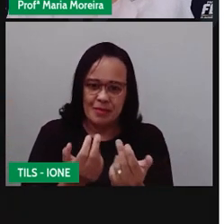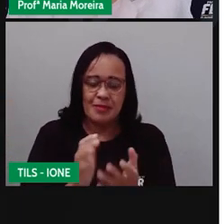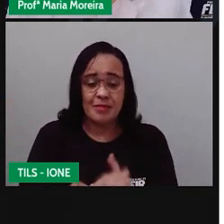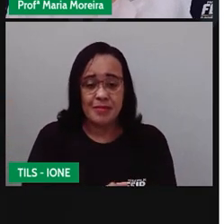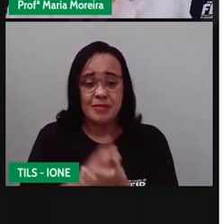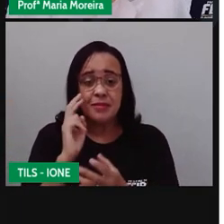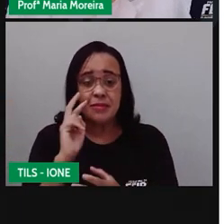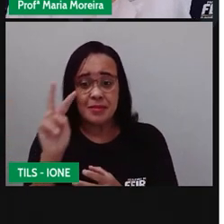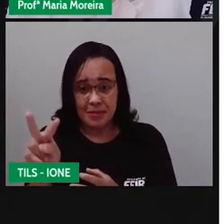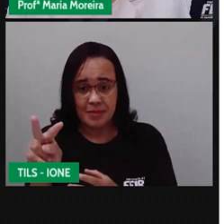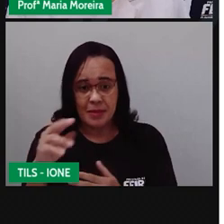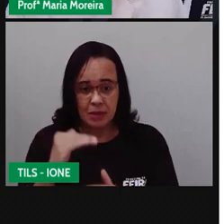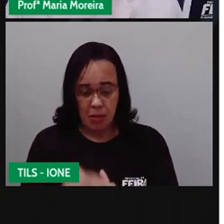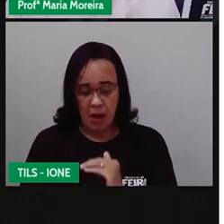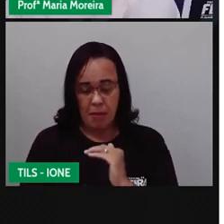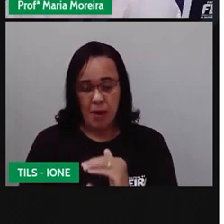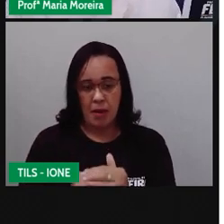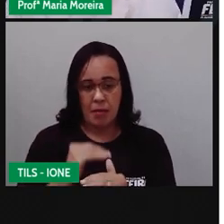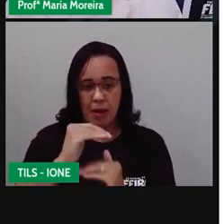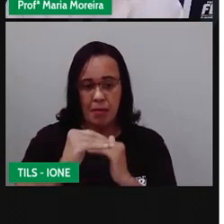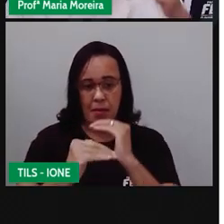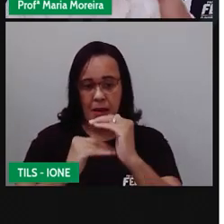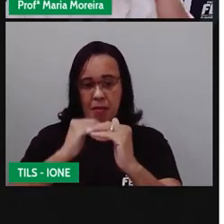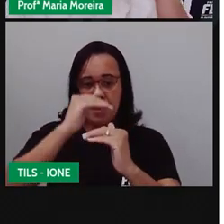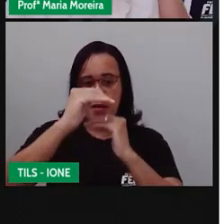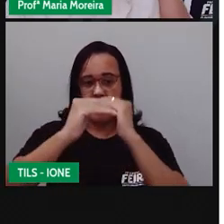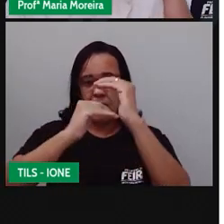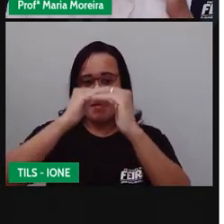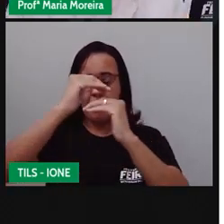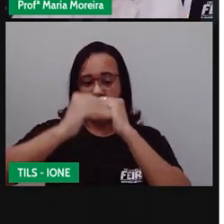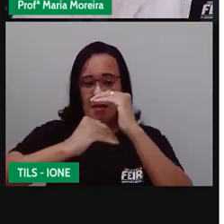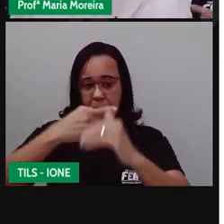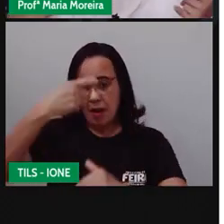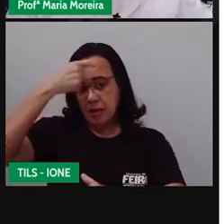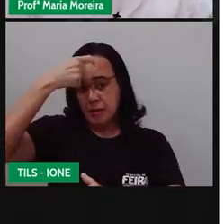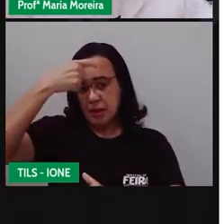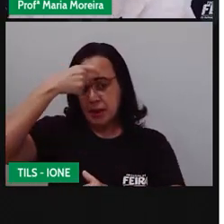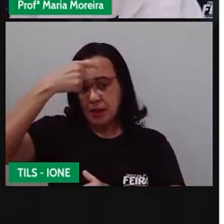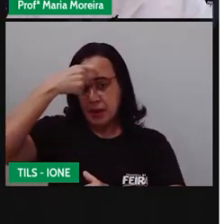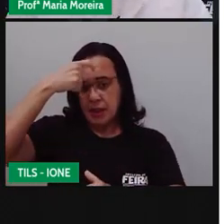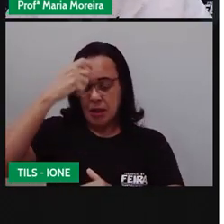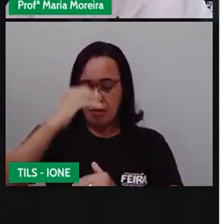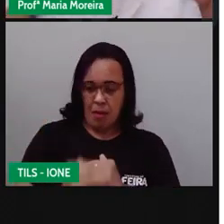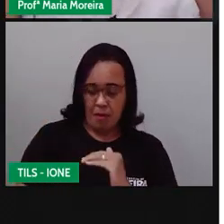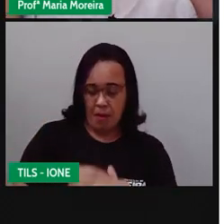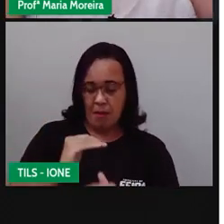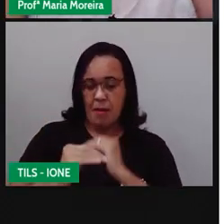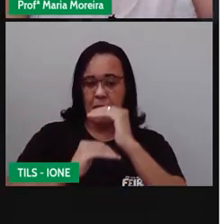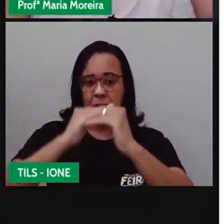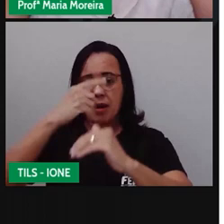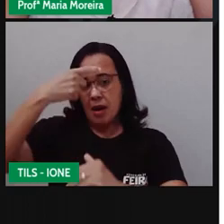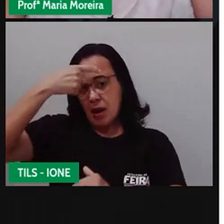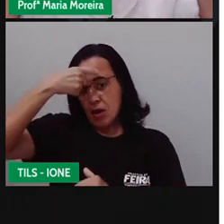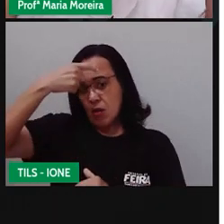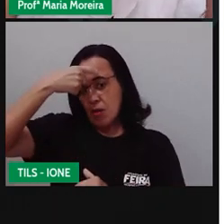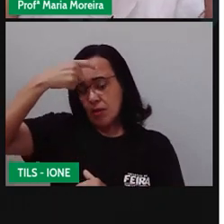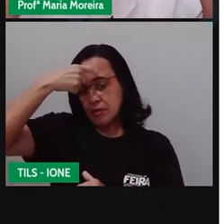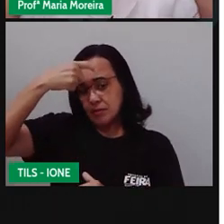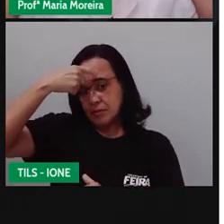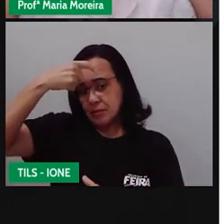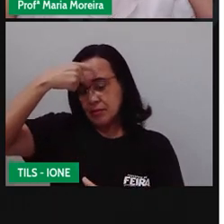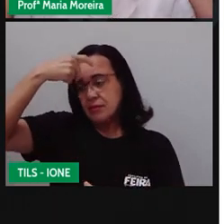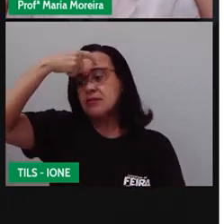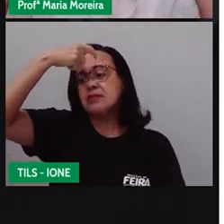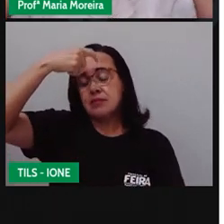Bom, a proporção, né, que ia se desenvolvendo intelectualmente, o que é se desenvolver intelectualmente? Desenvolver o quê? O